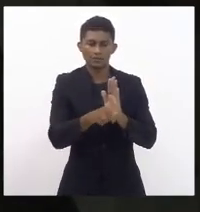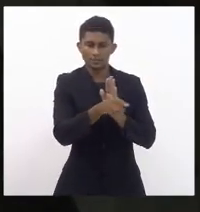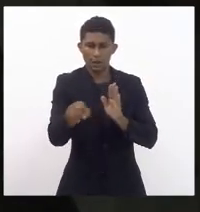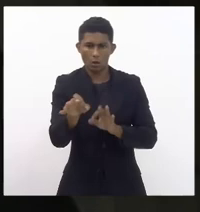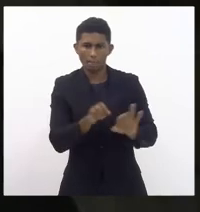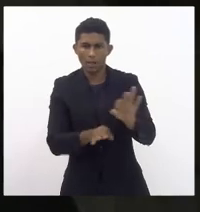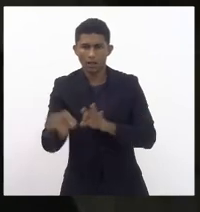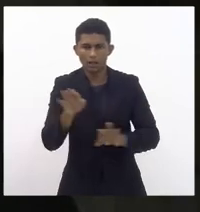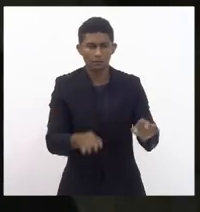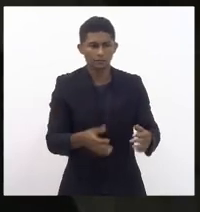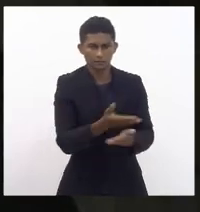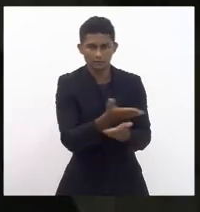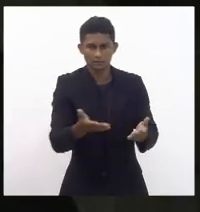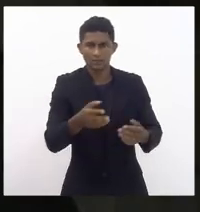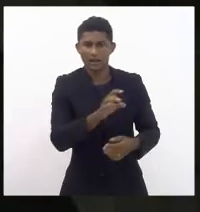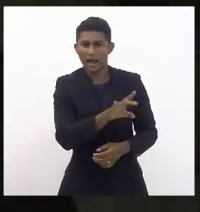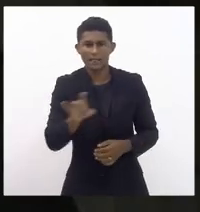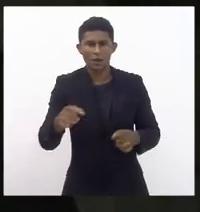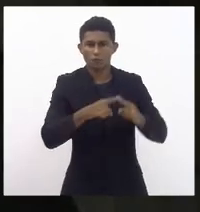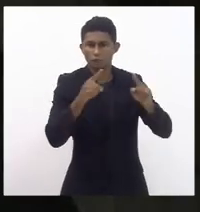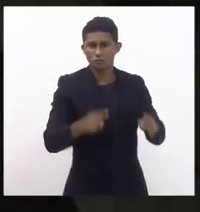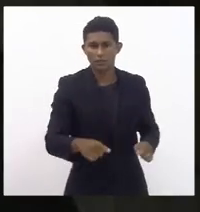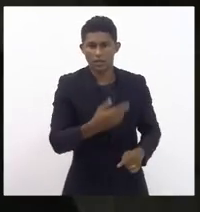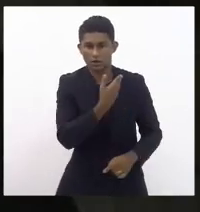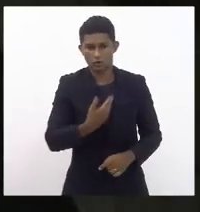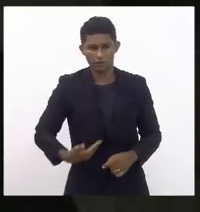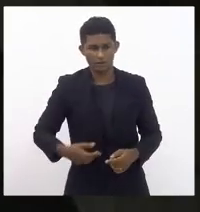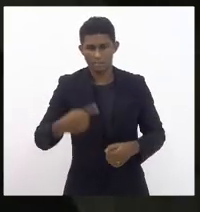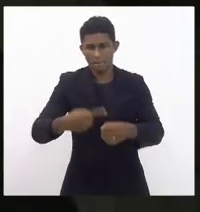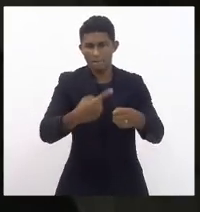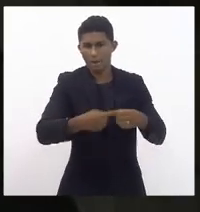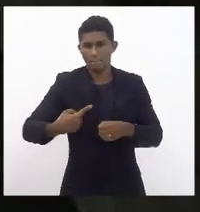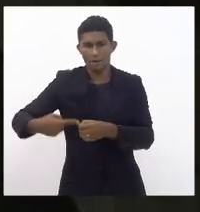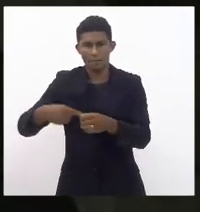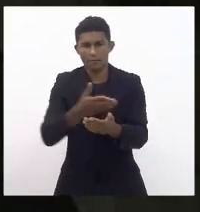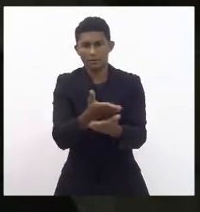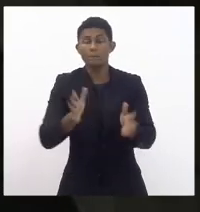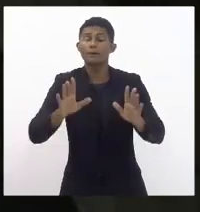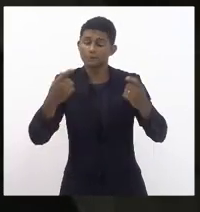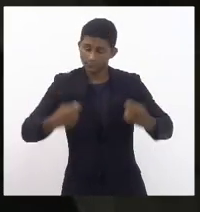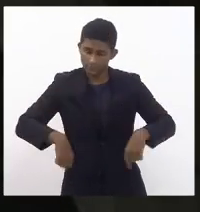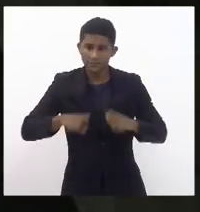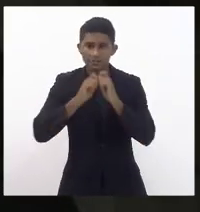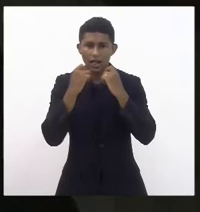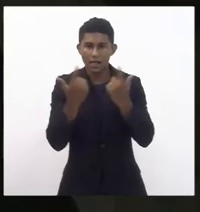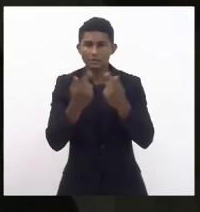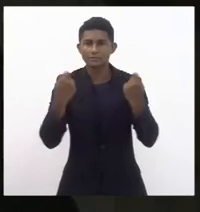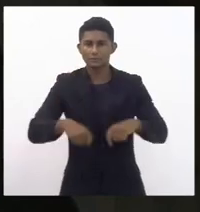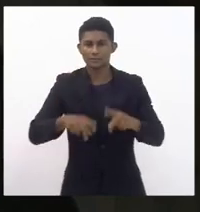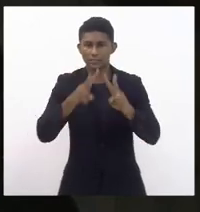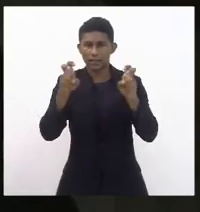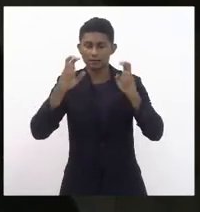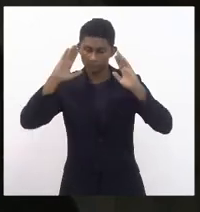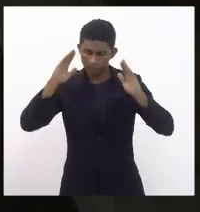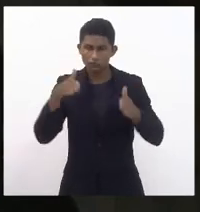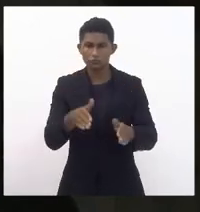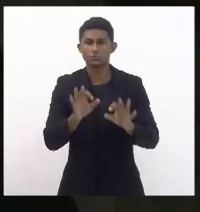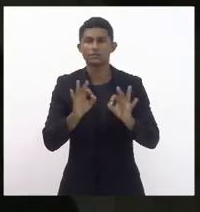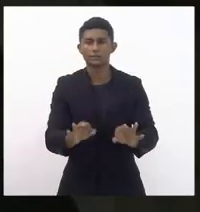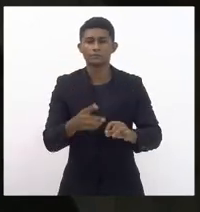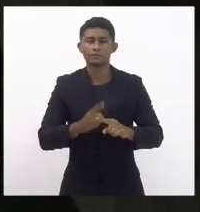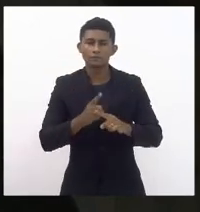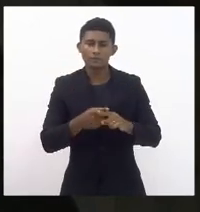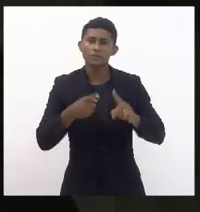dos Servidores em cada município mas é preciso também é que Assembleia Legislativa se debruce sobre esse tema que é um tema que